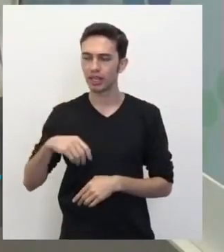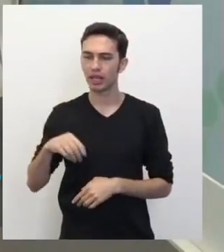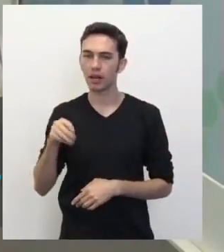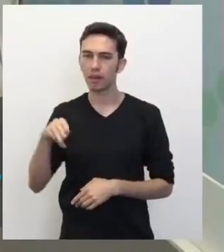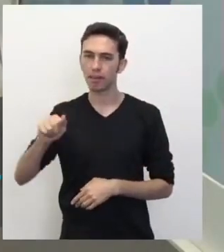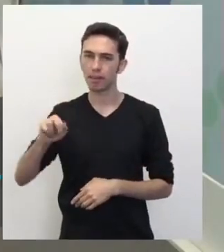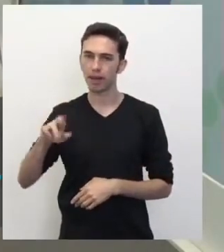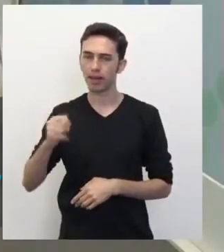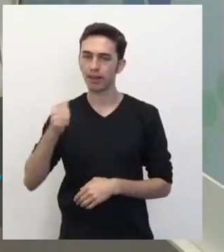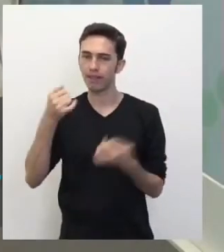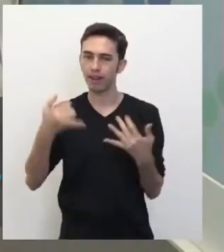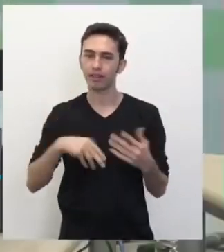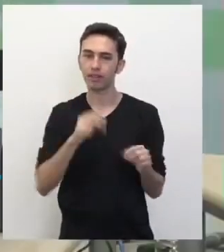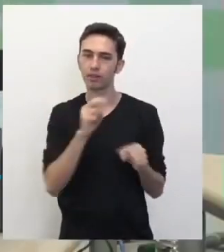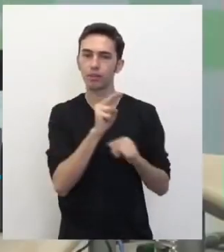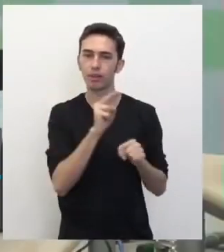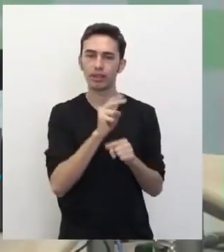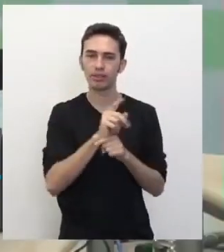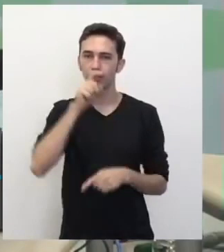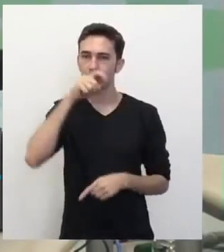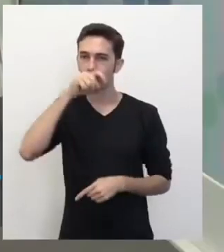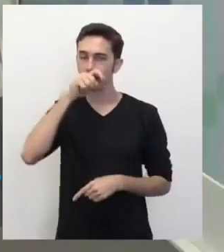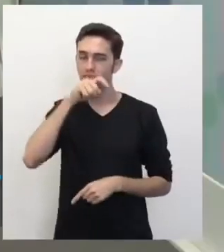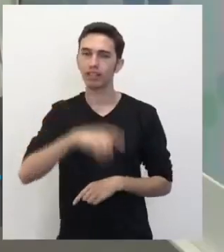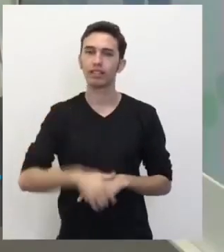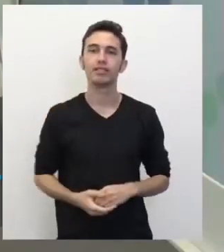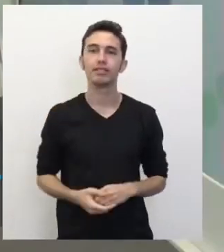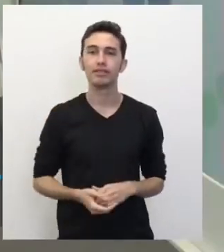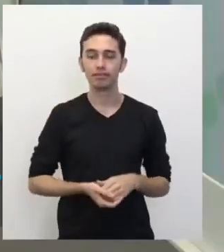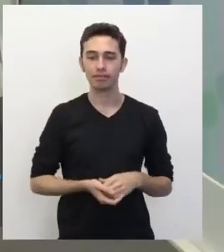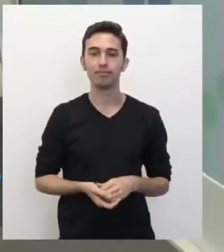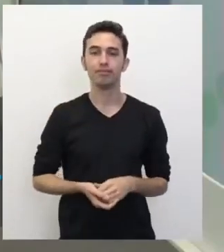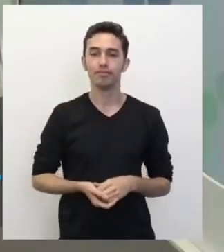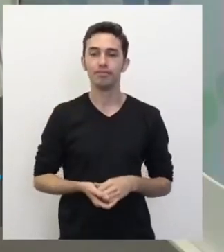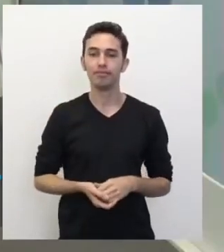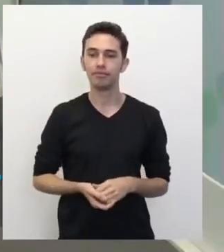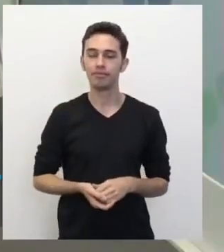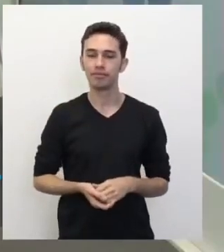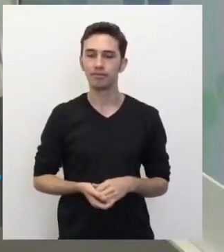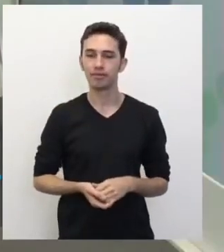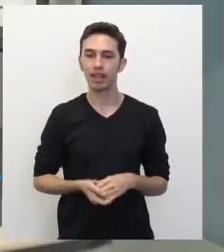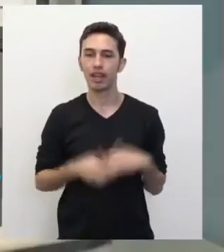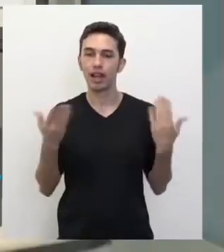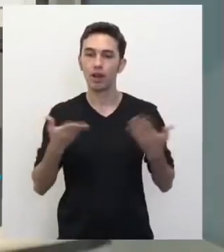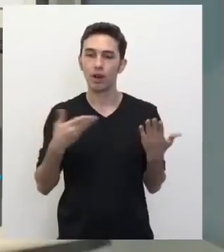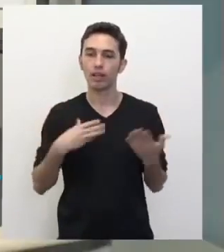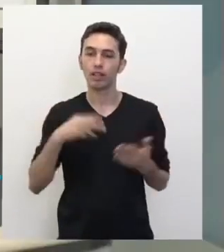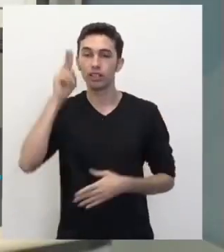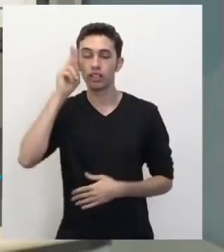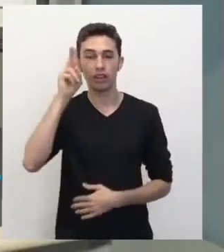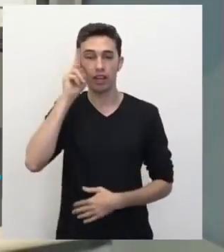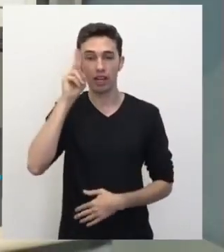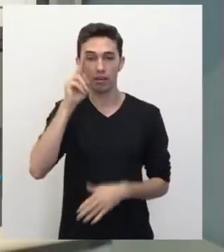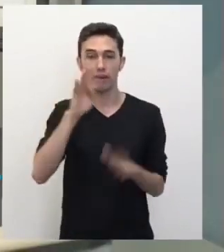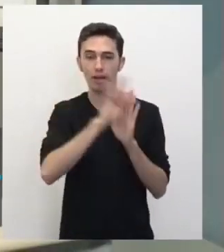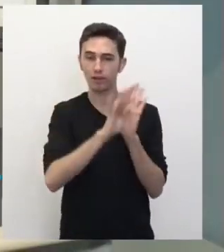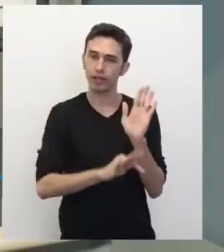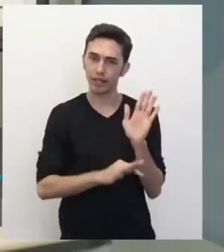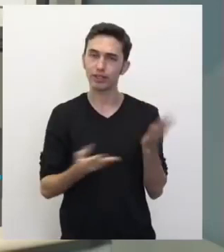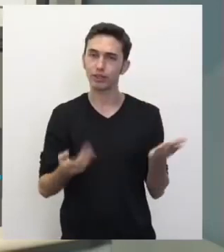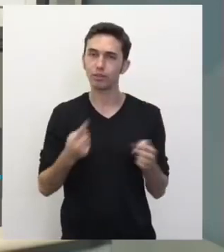sobre a preservação das ararinhas. Muito bem. Então, bora lá. O que a gente vai fazer? A gente vai lembrar o